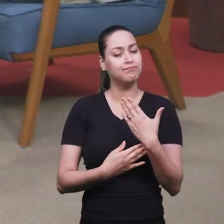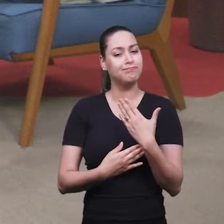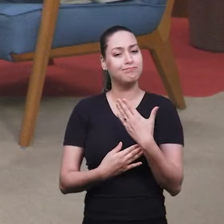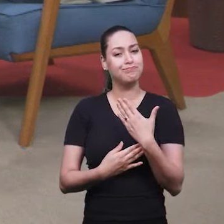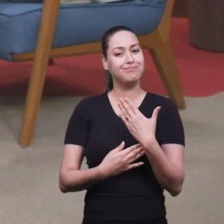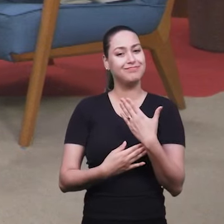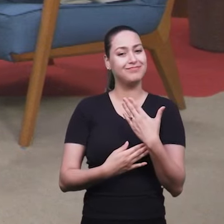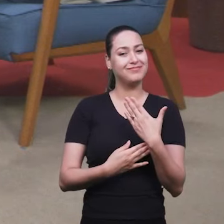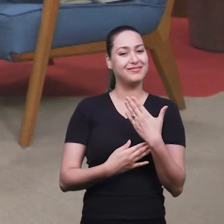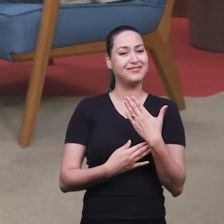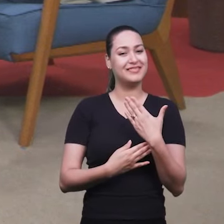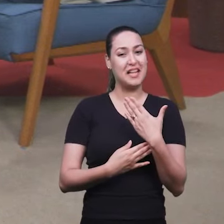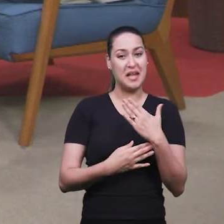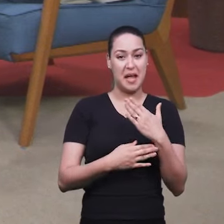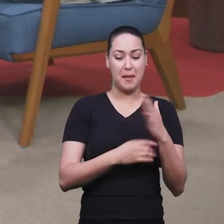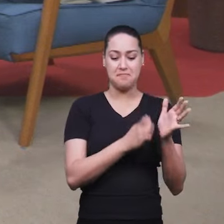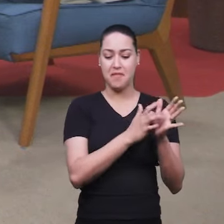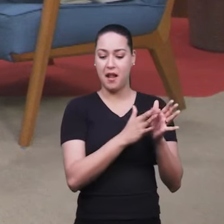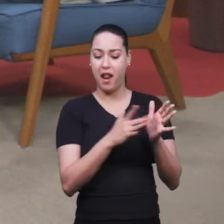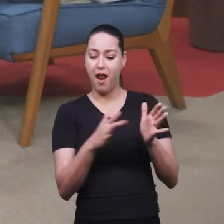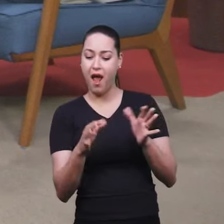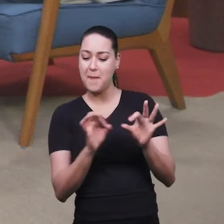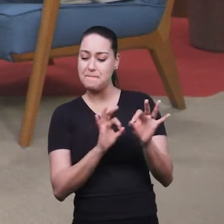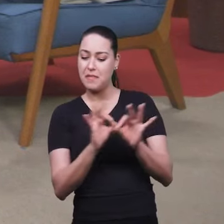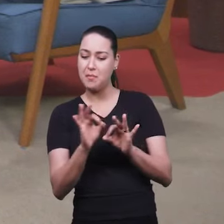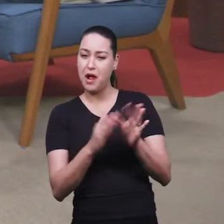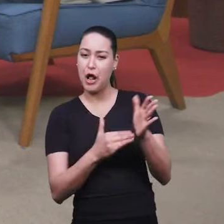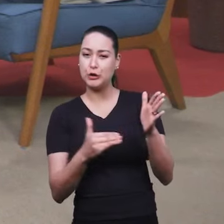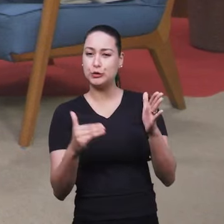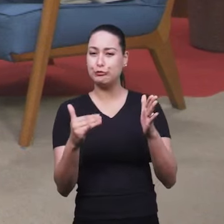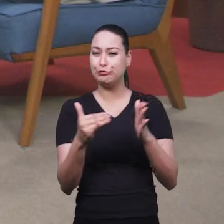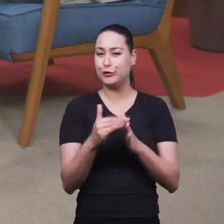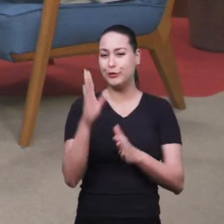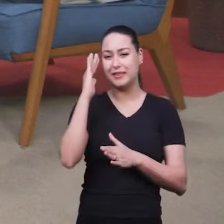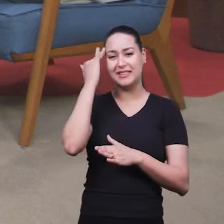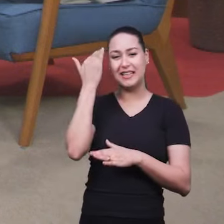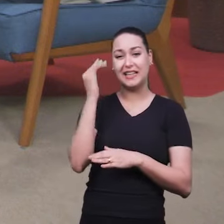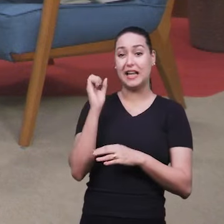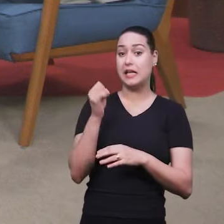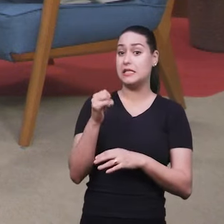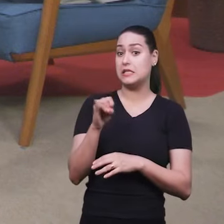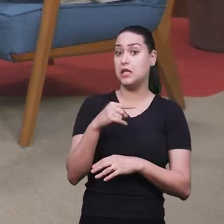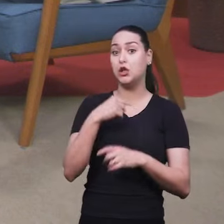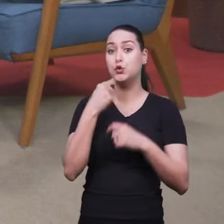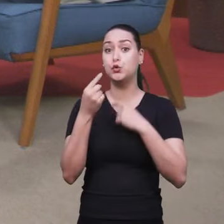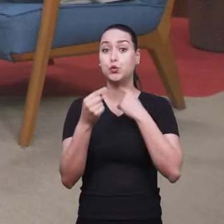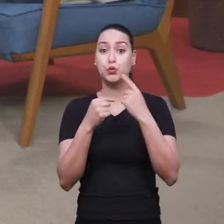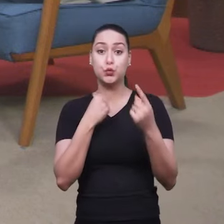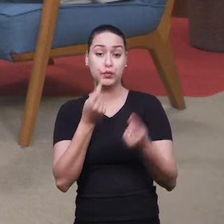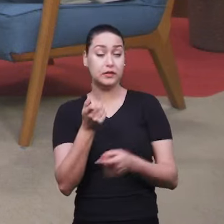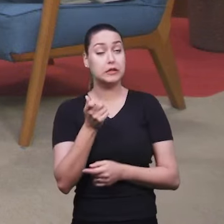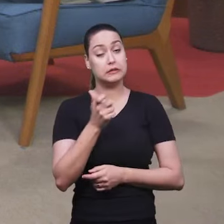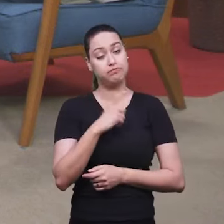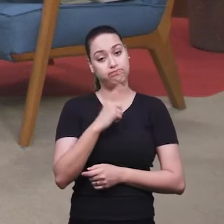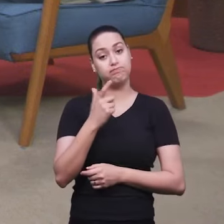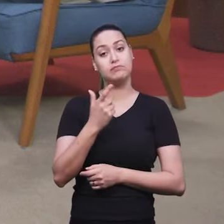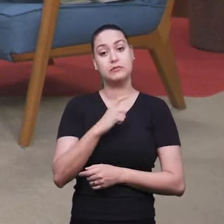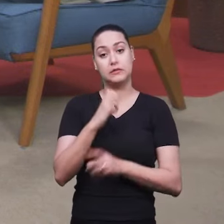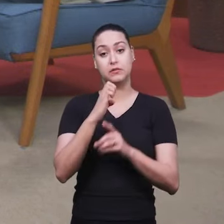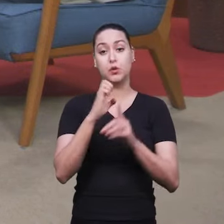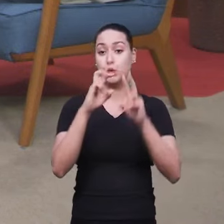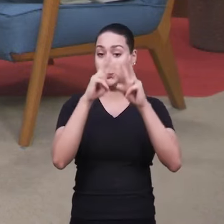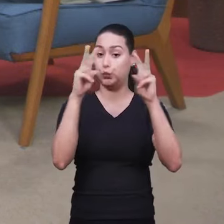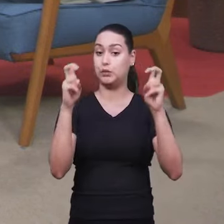ajuda a fazer o roteiro do próximo programa e até entender onde estão as dúvidas que